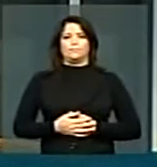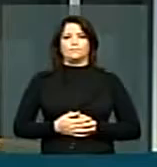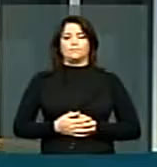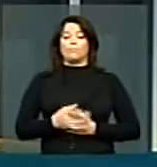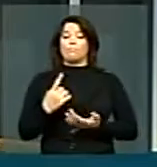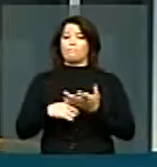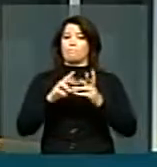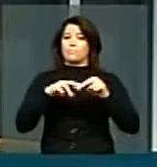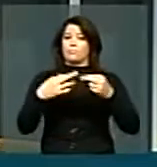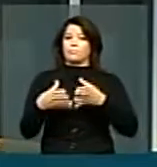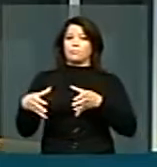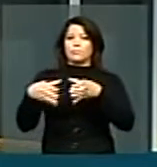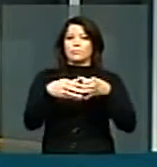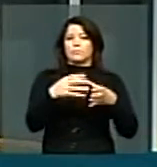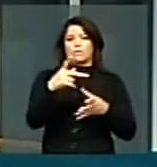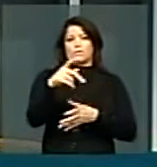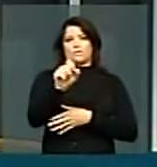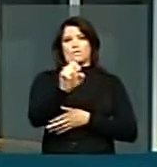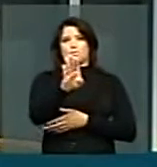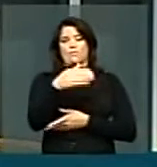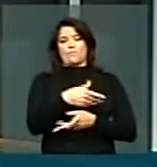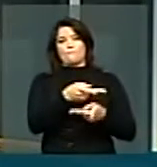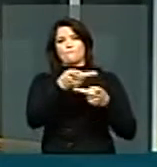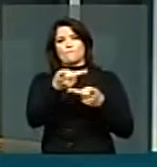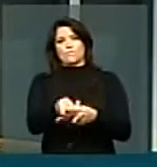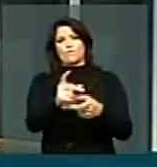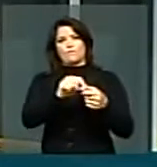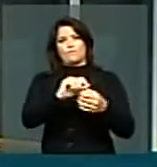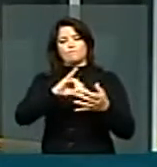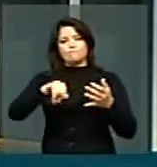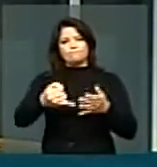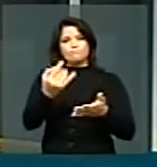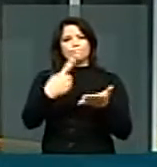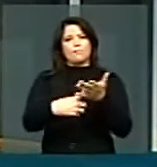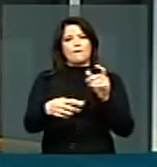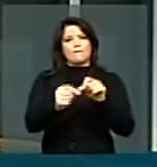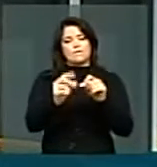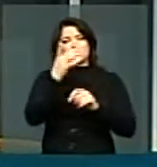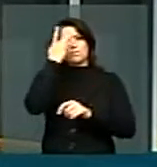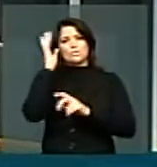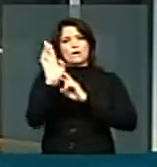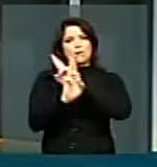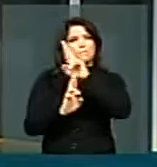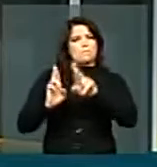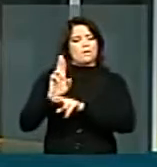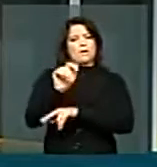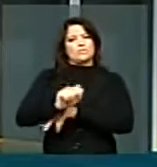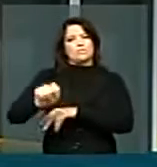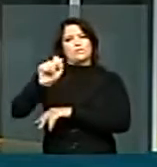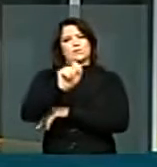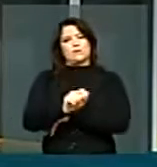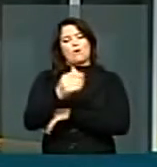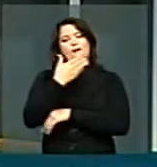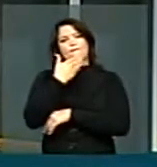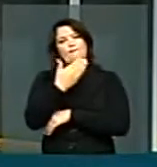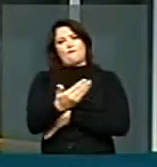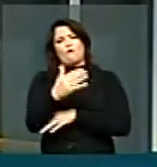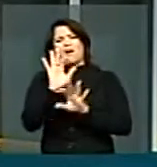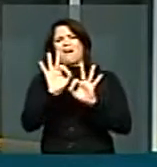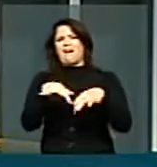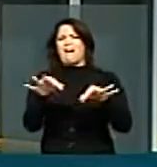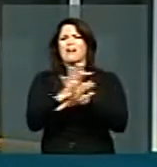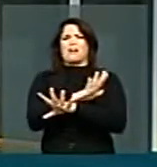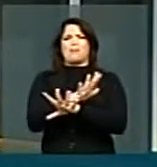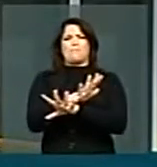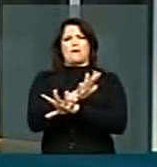Numa reunião que a bancada do PSB teve a oportunidade de fazer com representantes de associações a favor do fim do exame